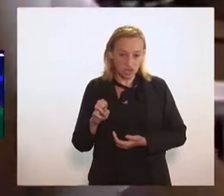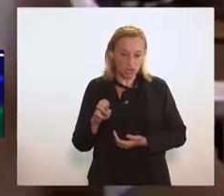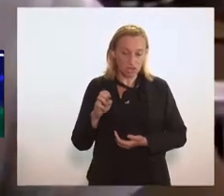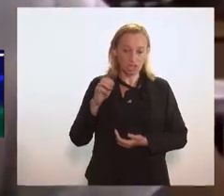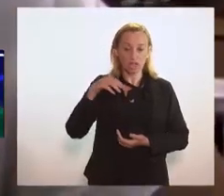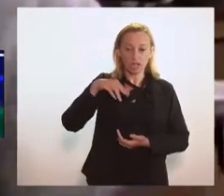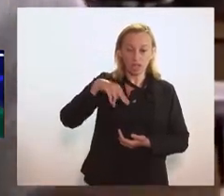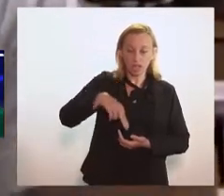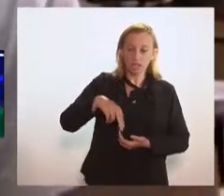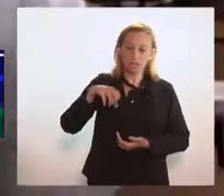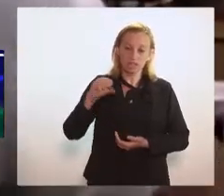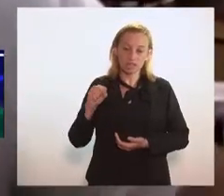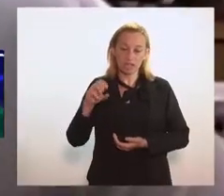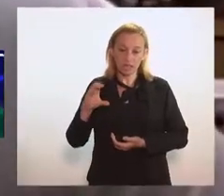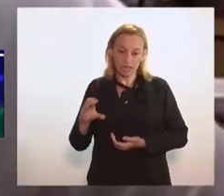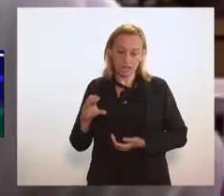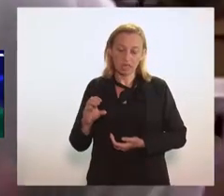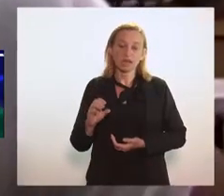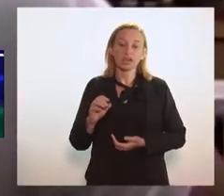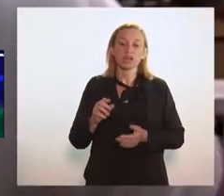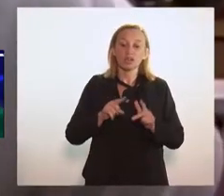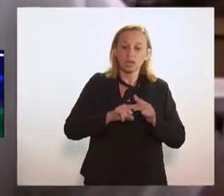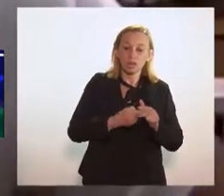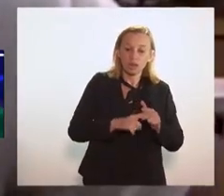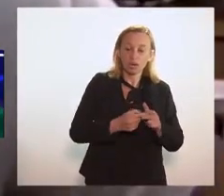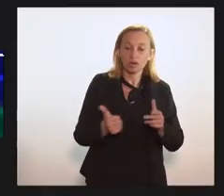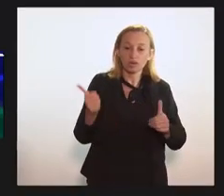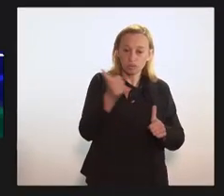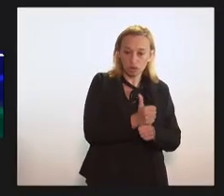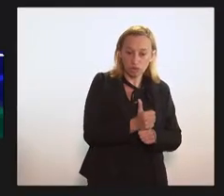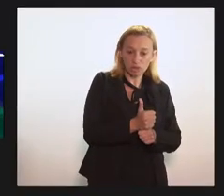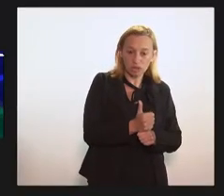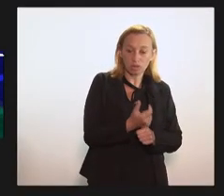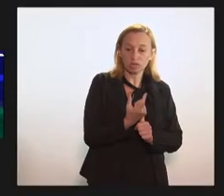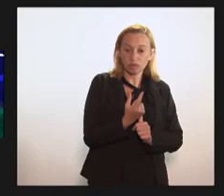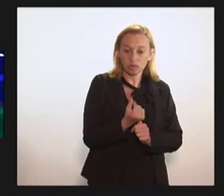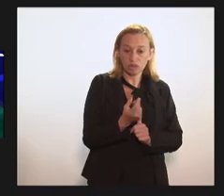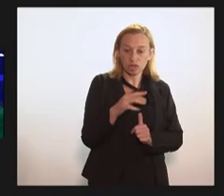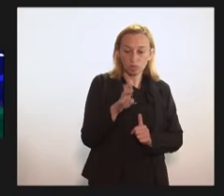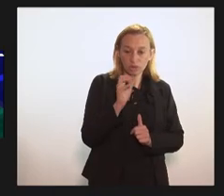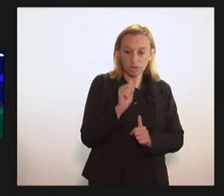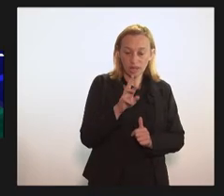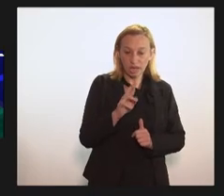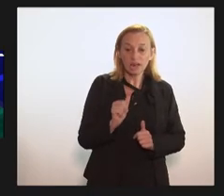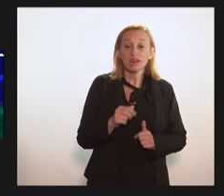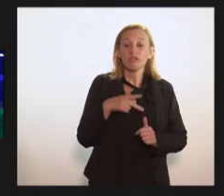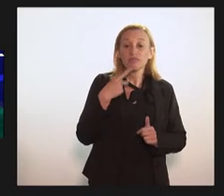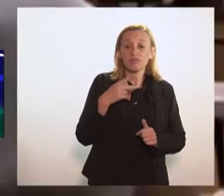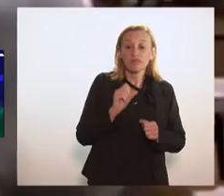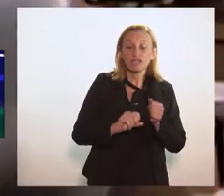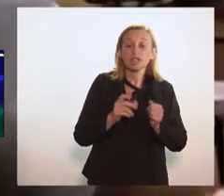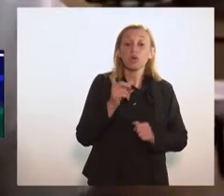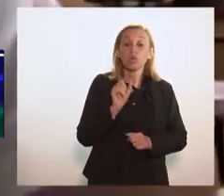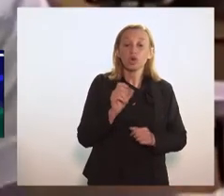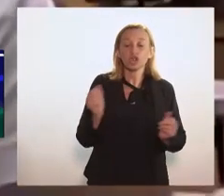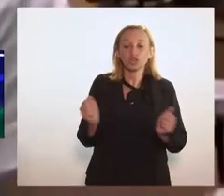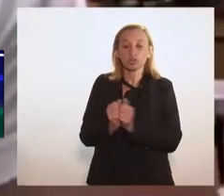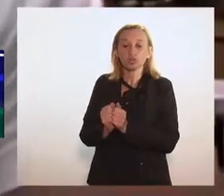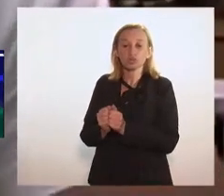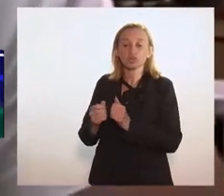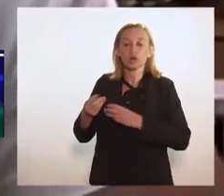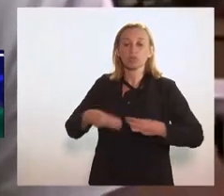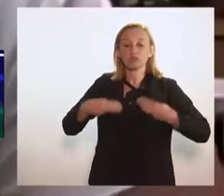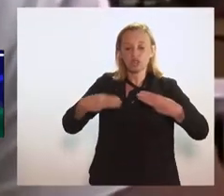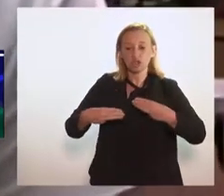o que regulamenta, o que regula a substituição tributária. O que a gente precisa fazer junto ao Ministério da Economia é criar